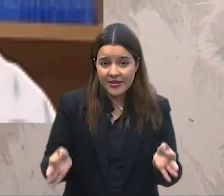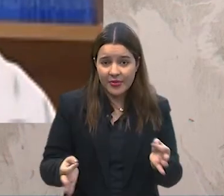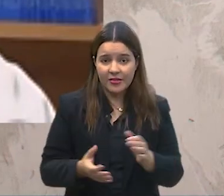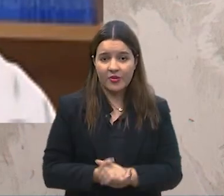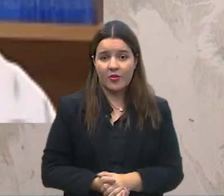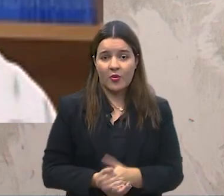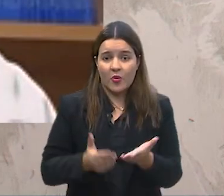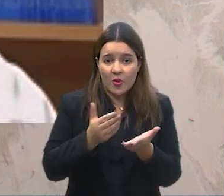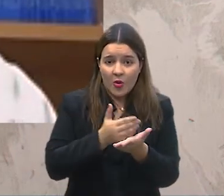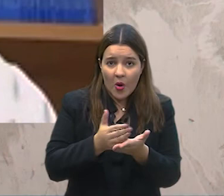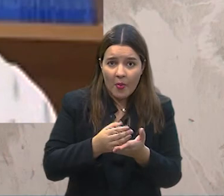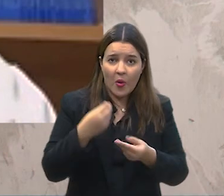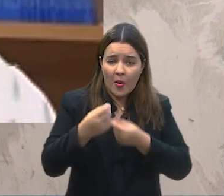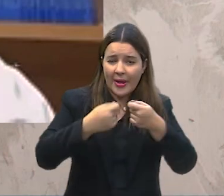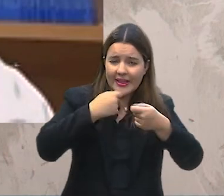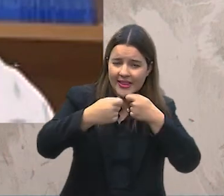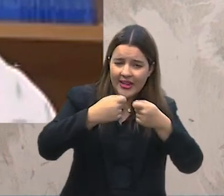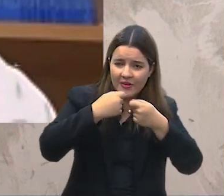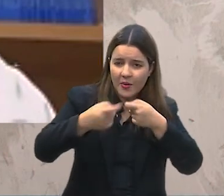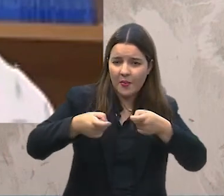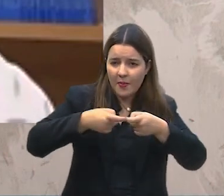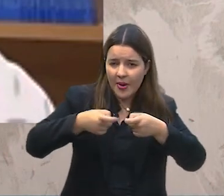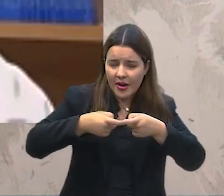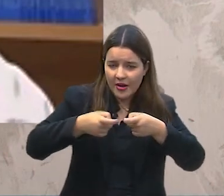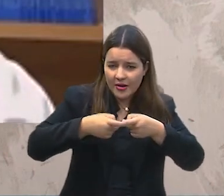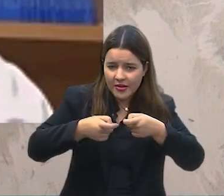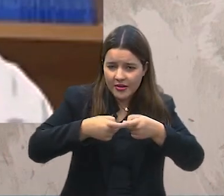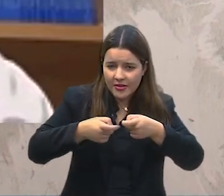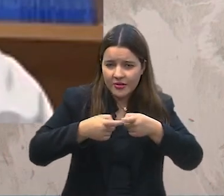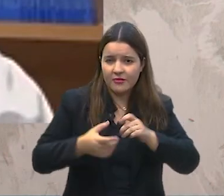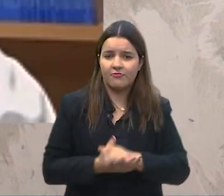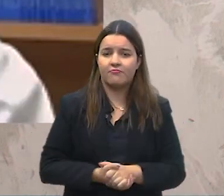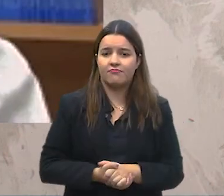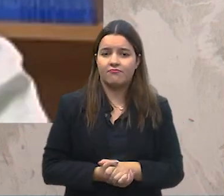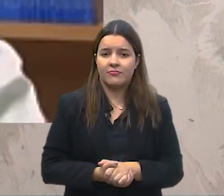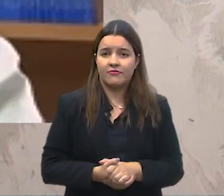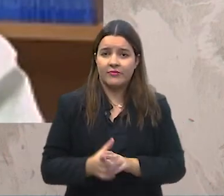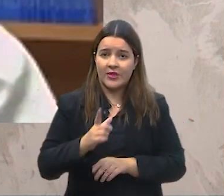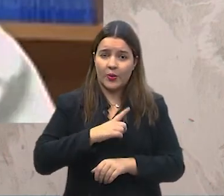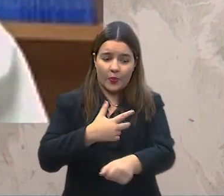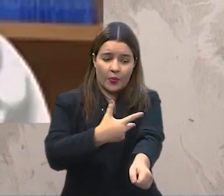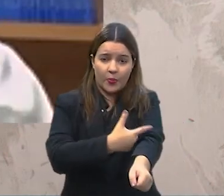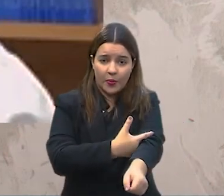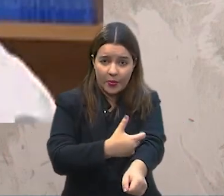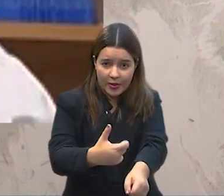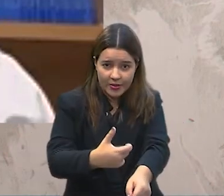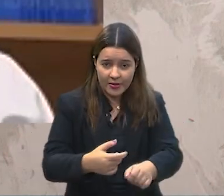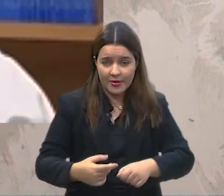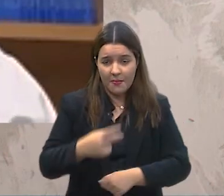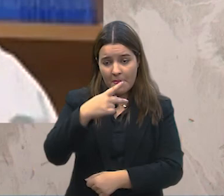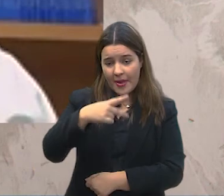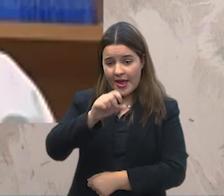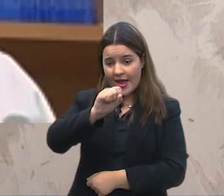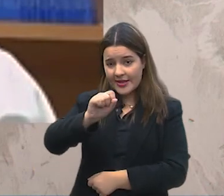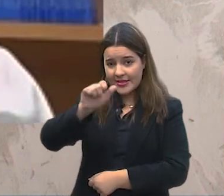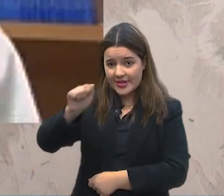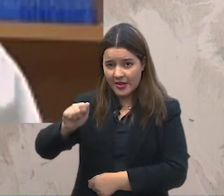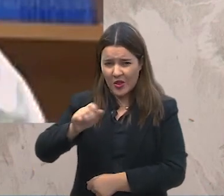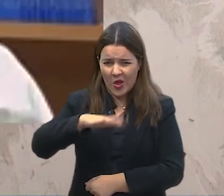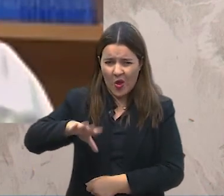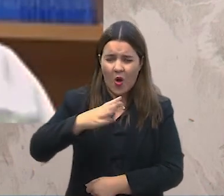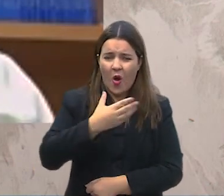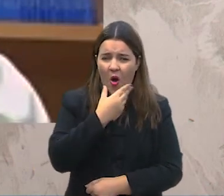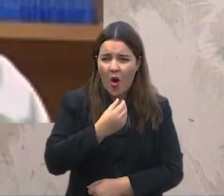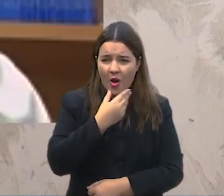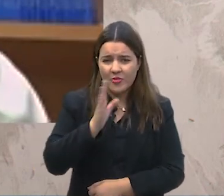Ela começa com uma entrevista, ela colhe um exame de sangue, que é o PSA, todo homem já ouviu